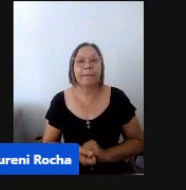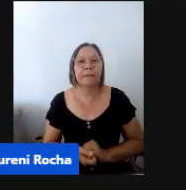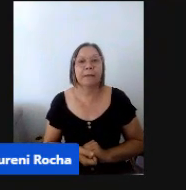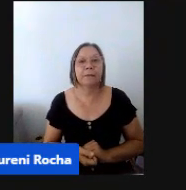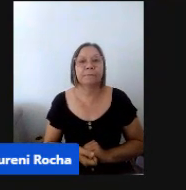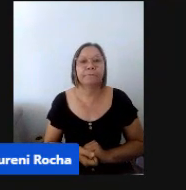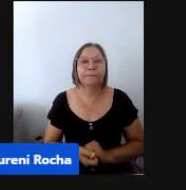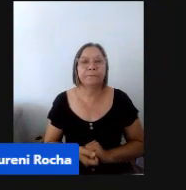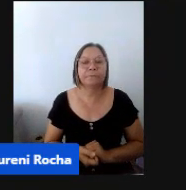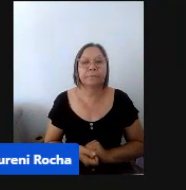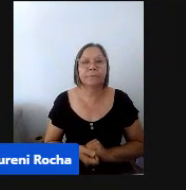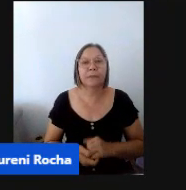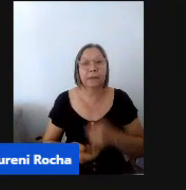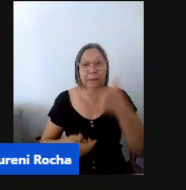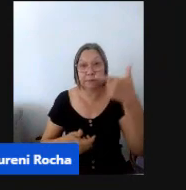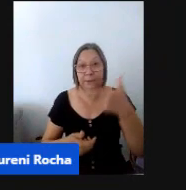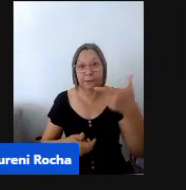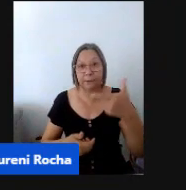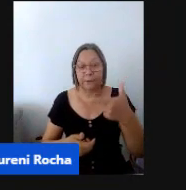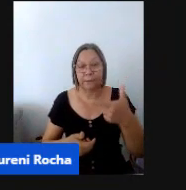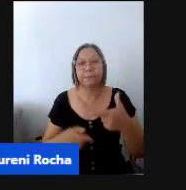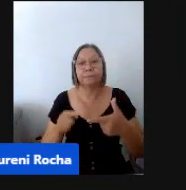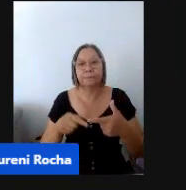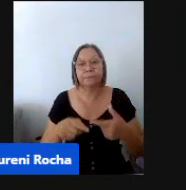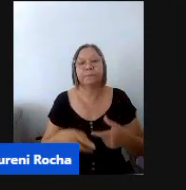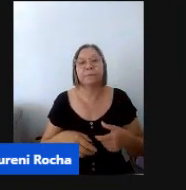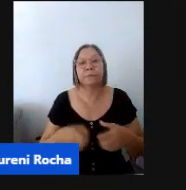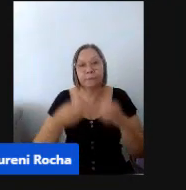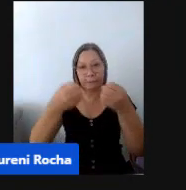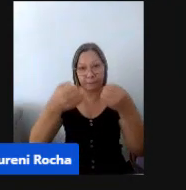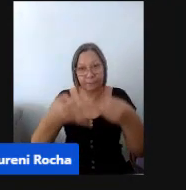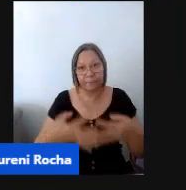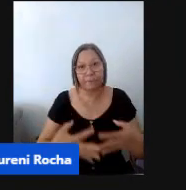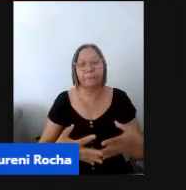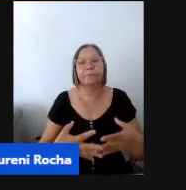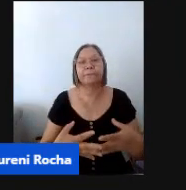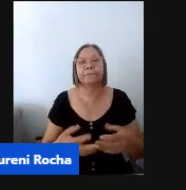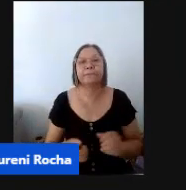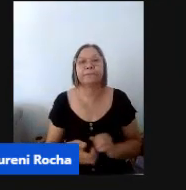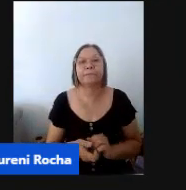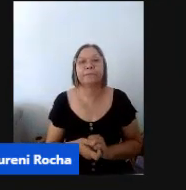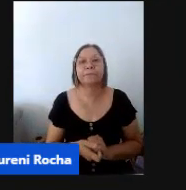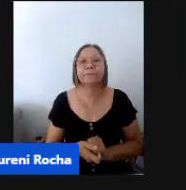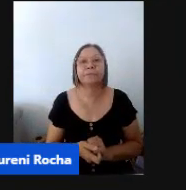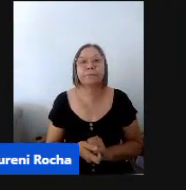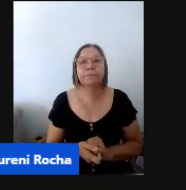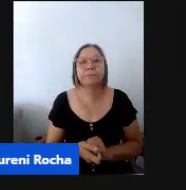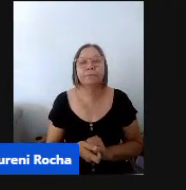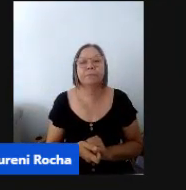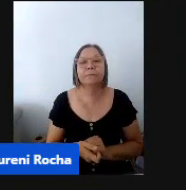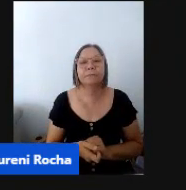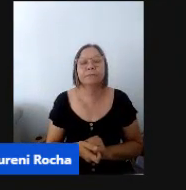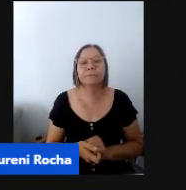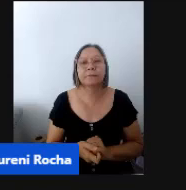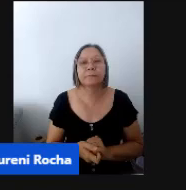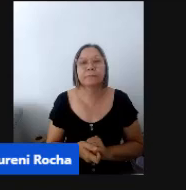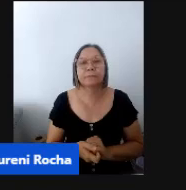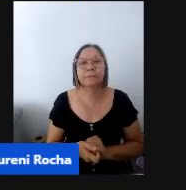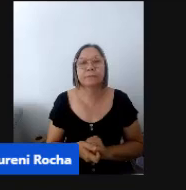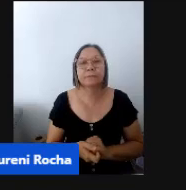Nessa segunda parte da minha fala, nós vamos falar exatamente sobre o